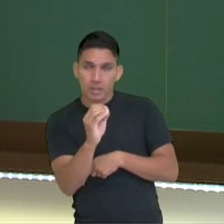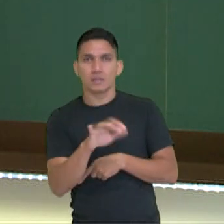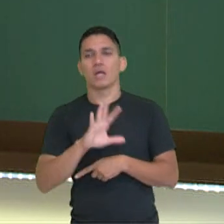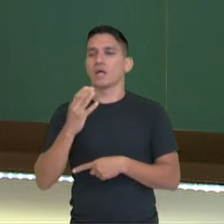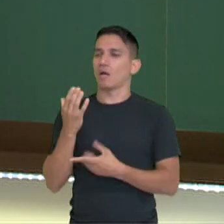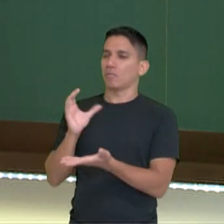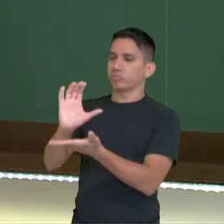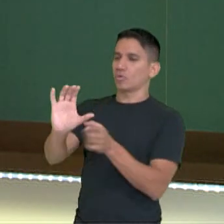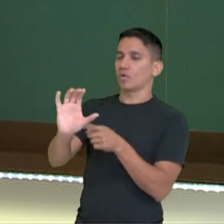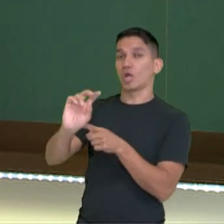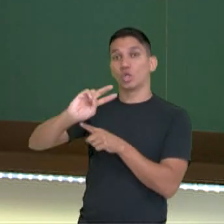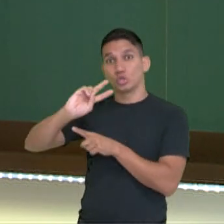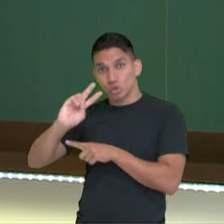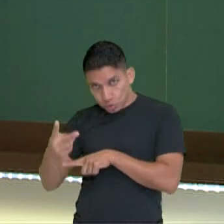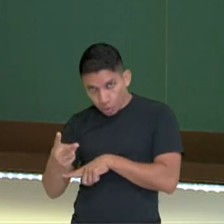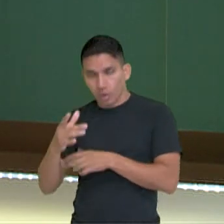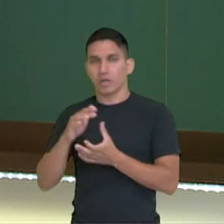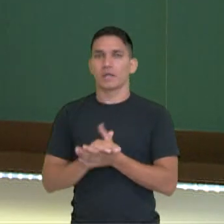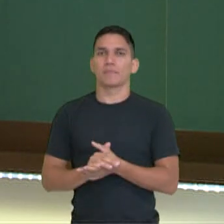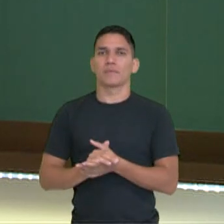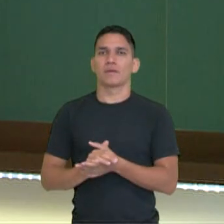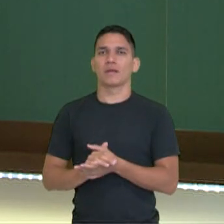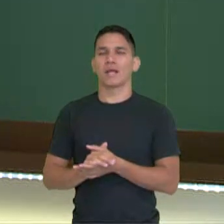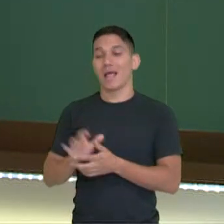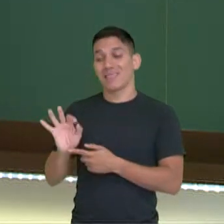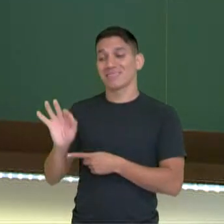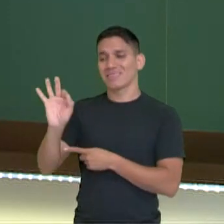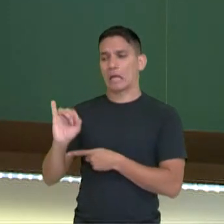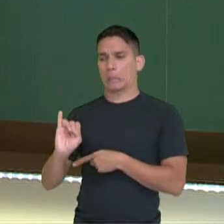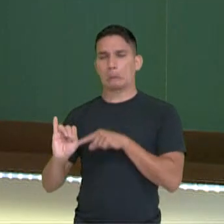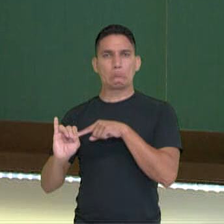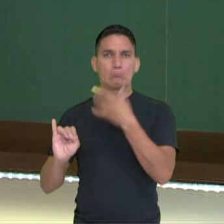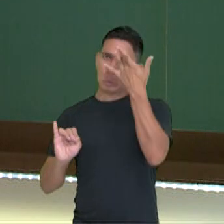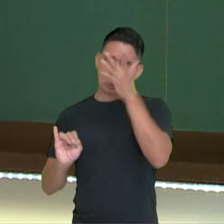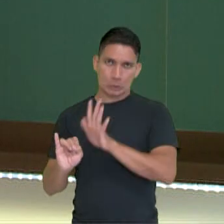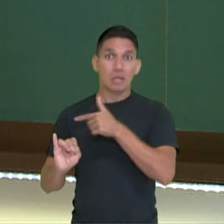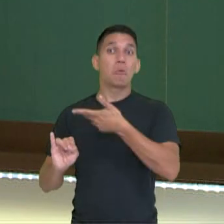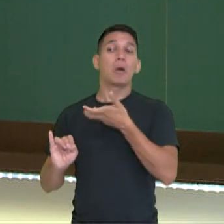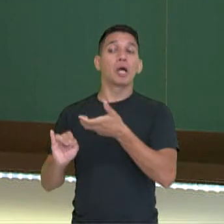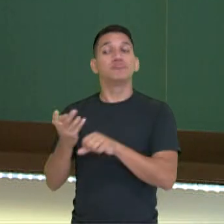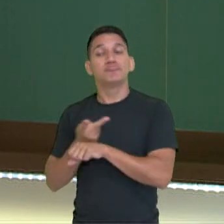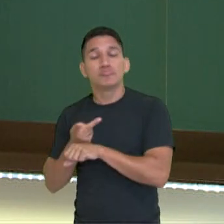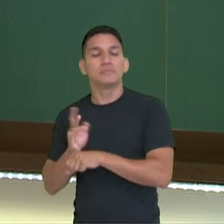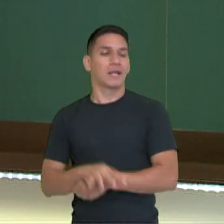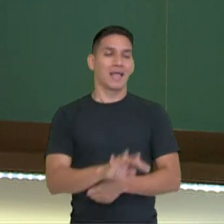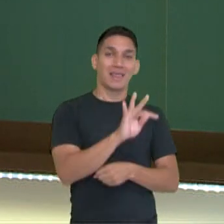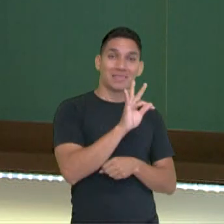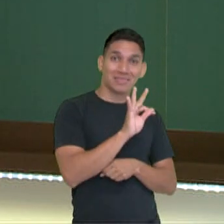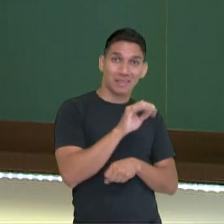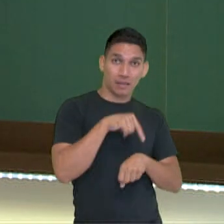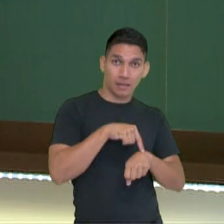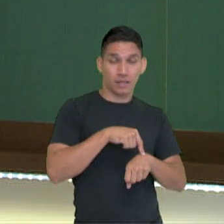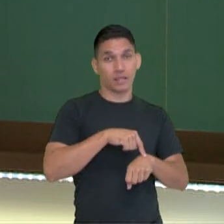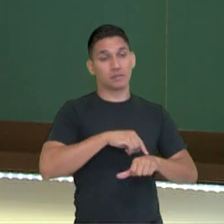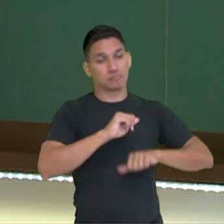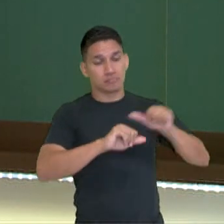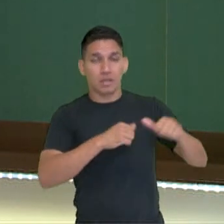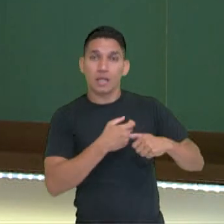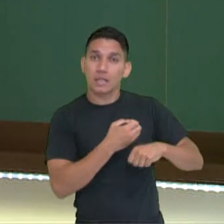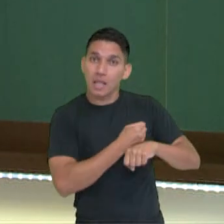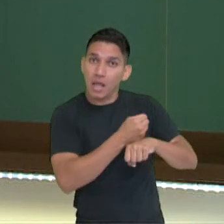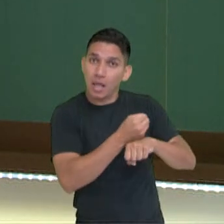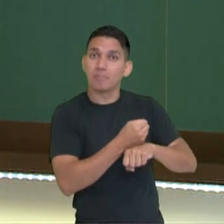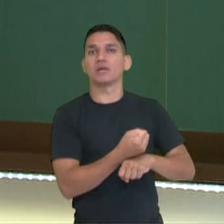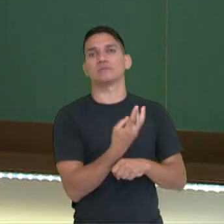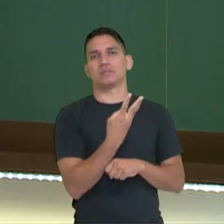capital, R$2.000, a taxa é o que eu quero saber e o tempo, 3. O 2.000 está multiplicando, eu passo para o